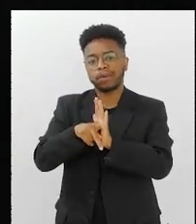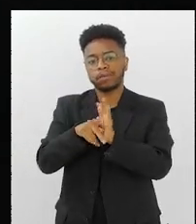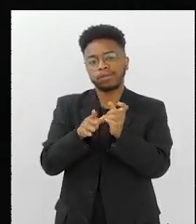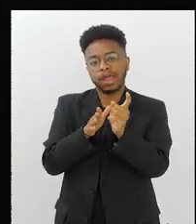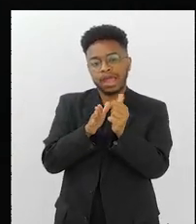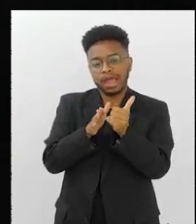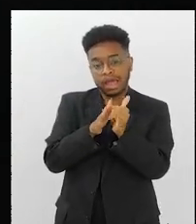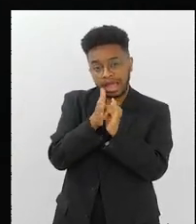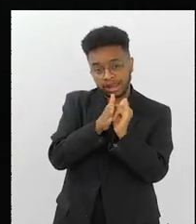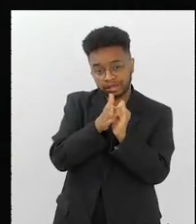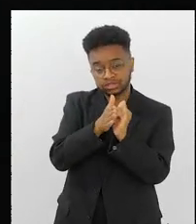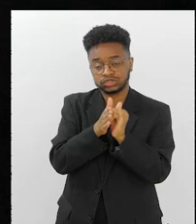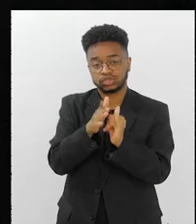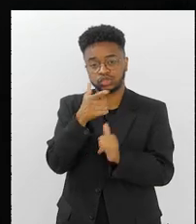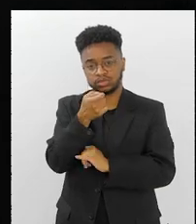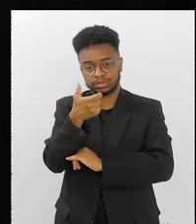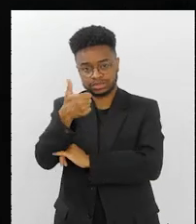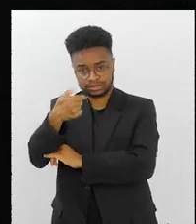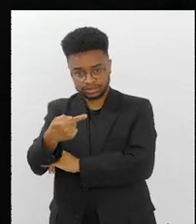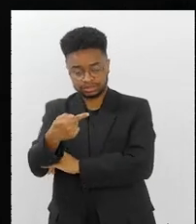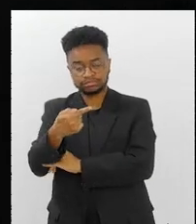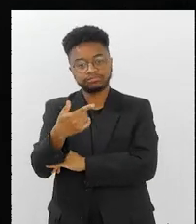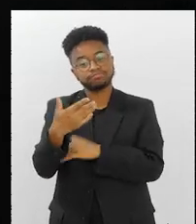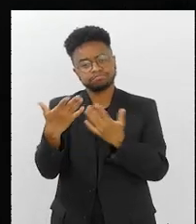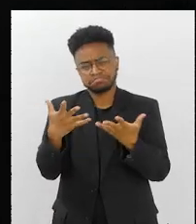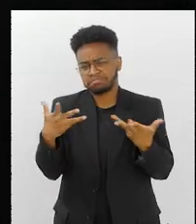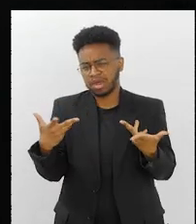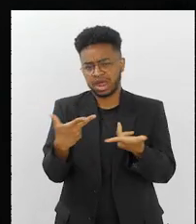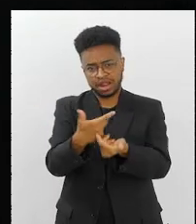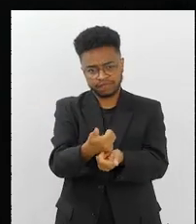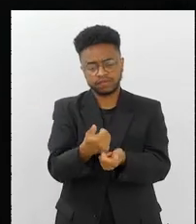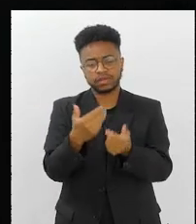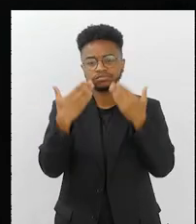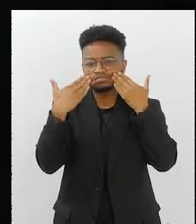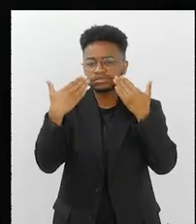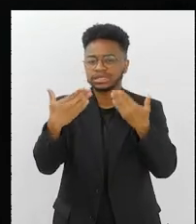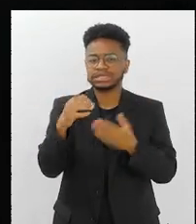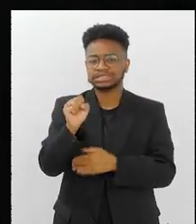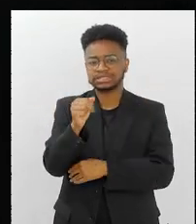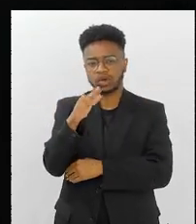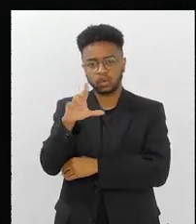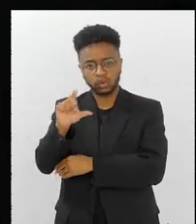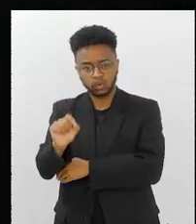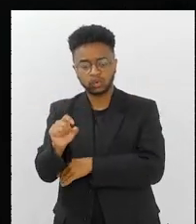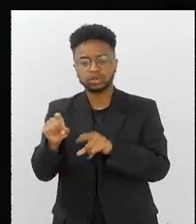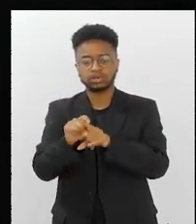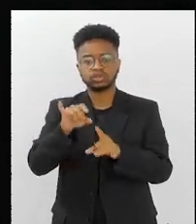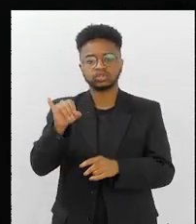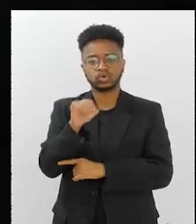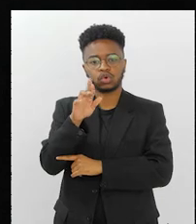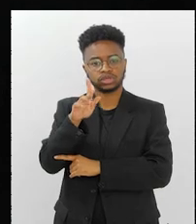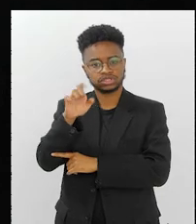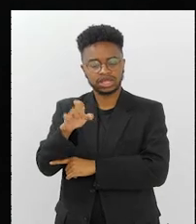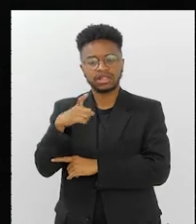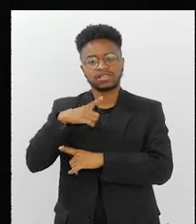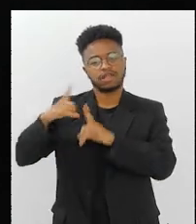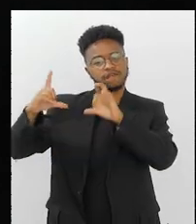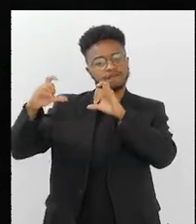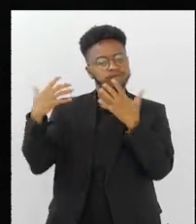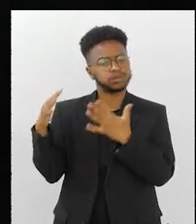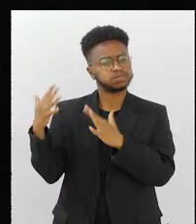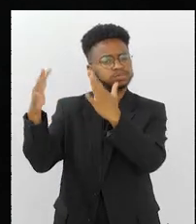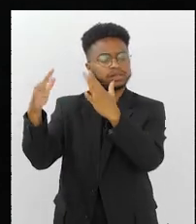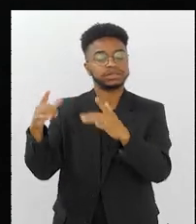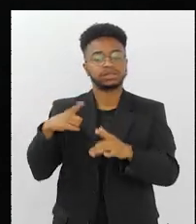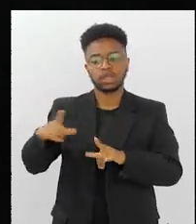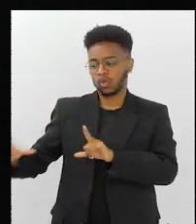2017 que foi e algo muito incrível né que o Saulo e o Jorge fizeram enfim eh muitos aplausos E aí tem